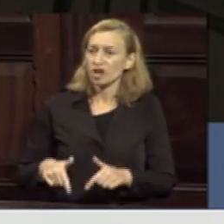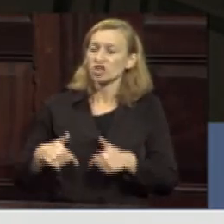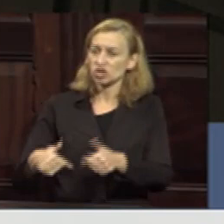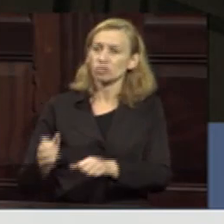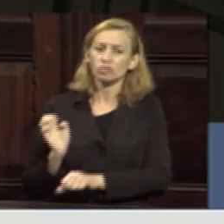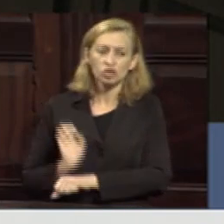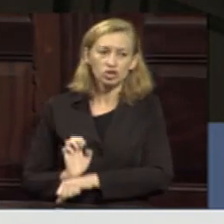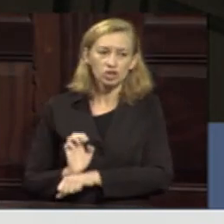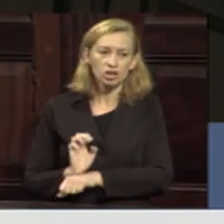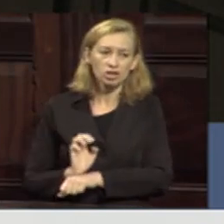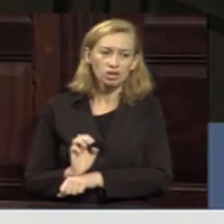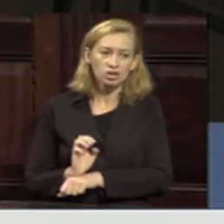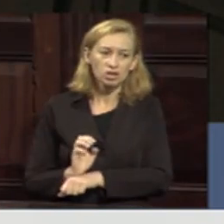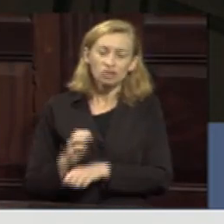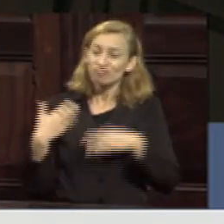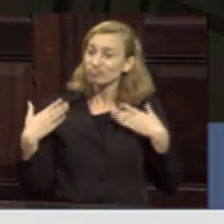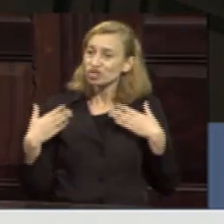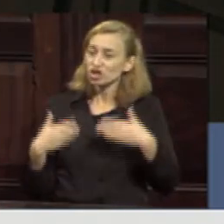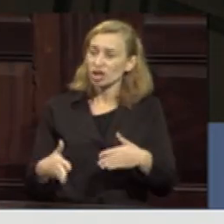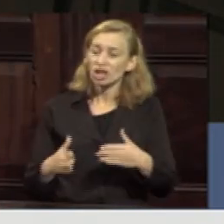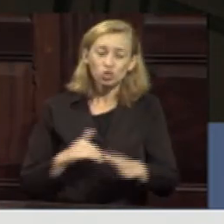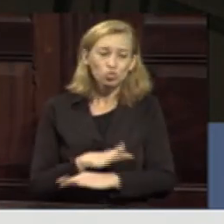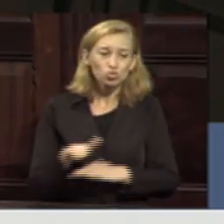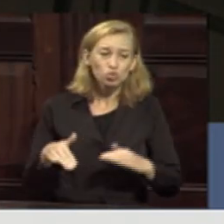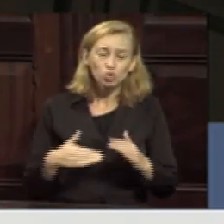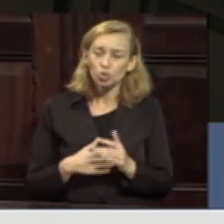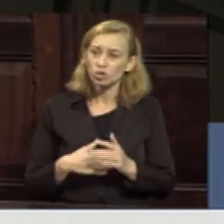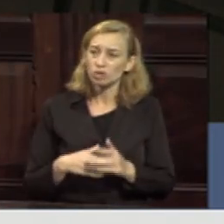Afetou diretamente toda a política,